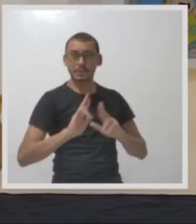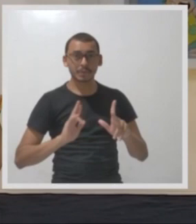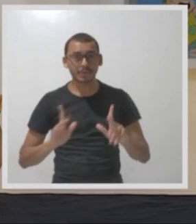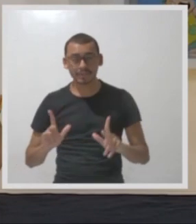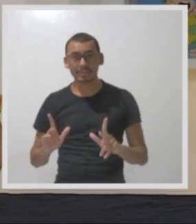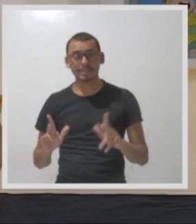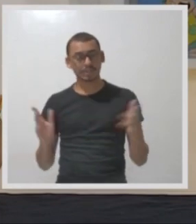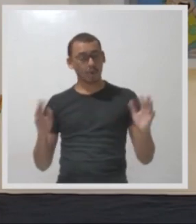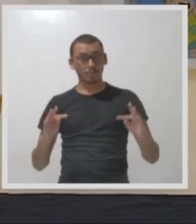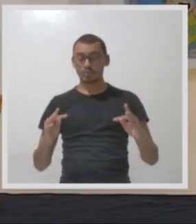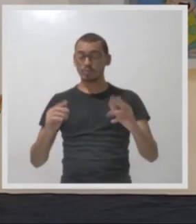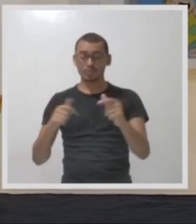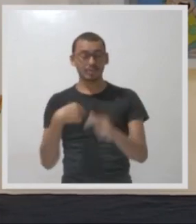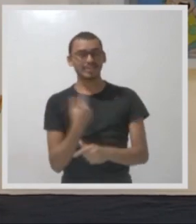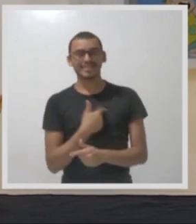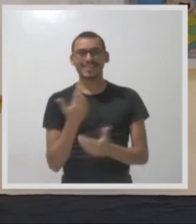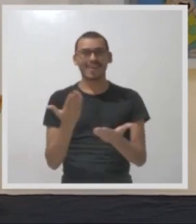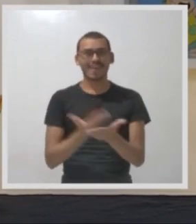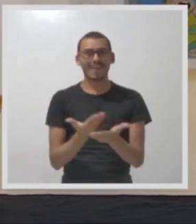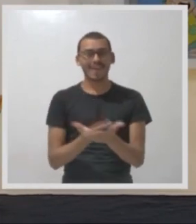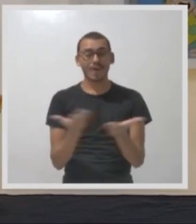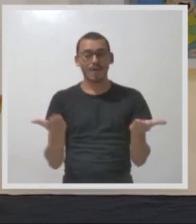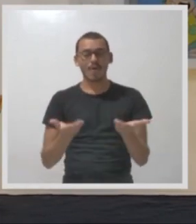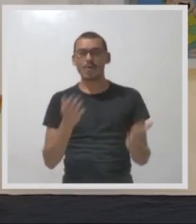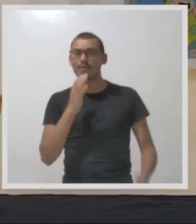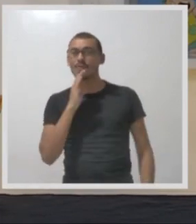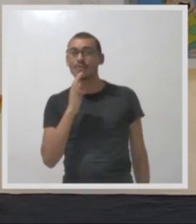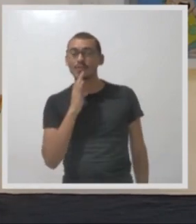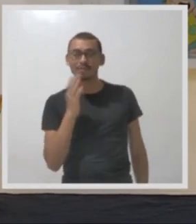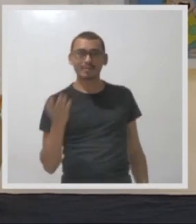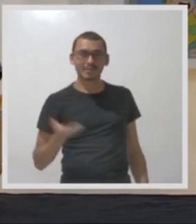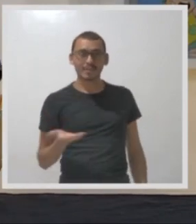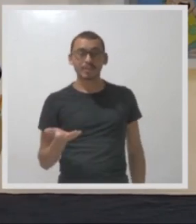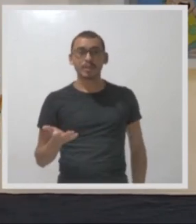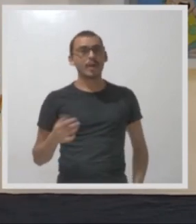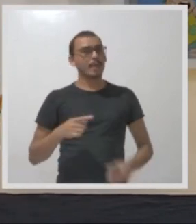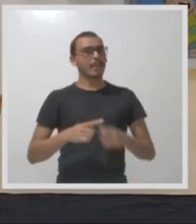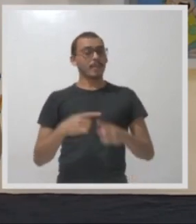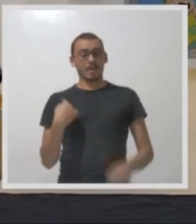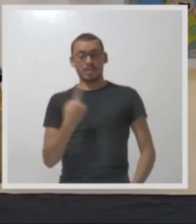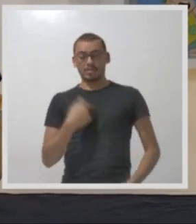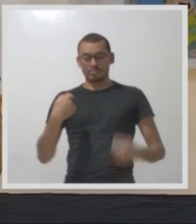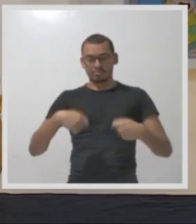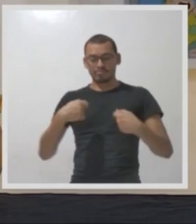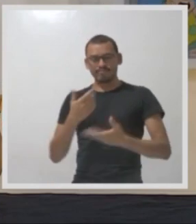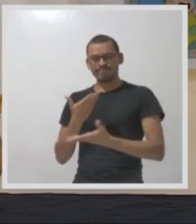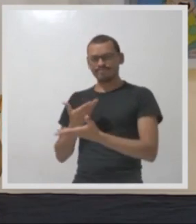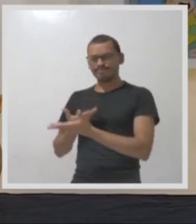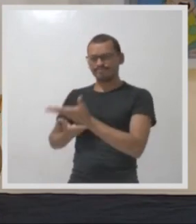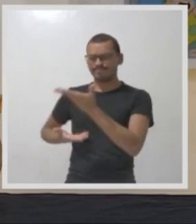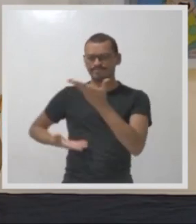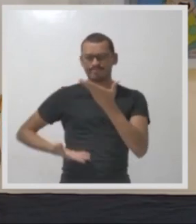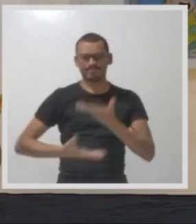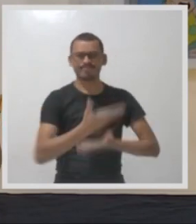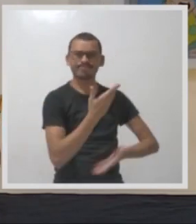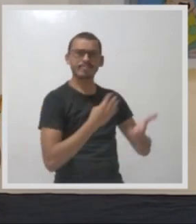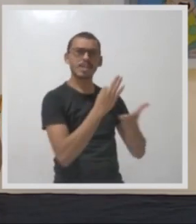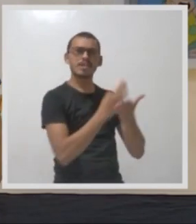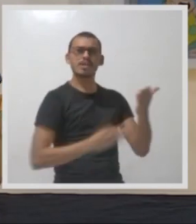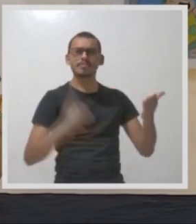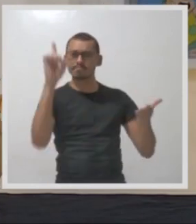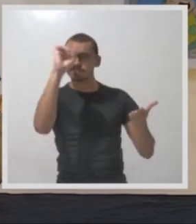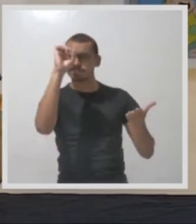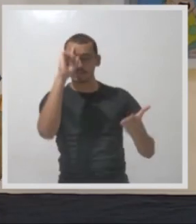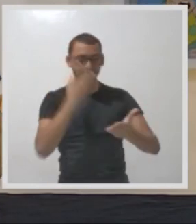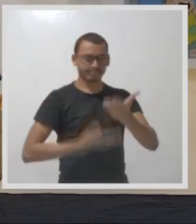sobre tudo isso que nós vamos começar a conversar nesse momento. Por quê? Porque nós precisamos interagir com esses textos diariamente